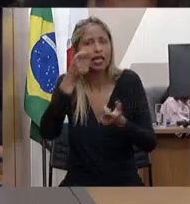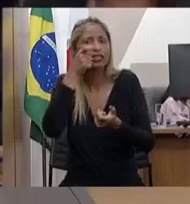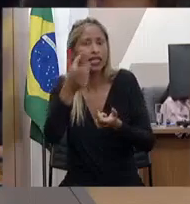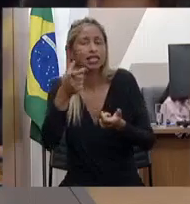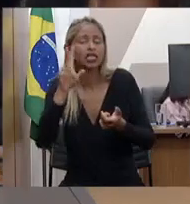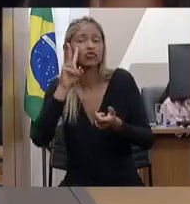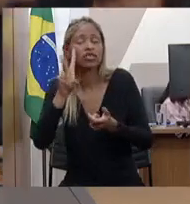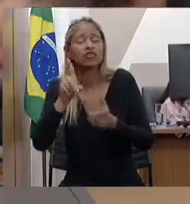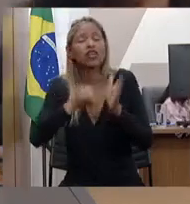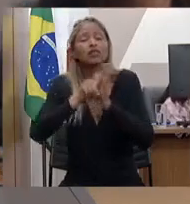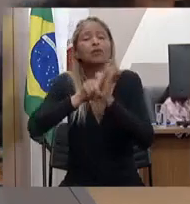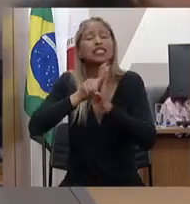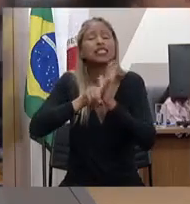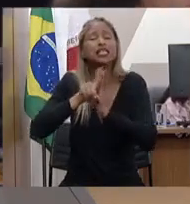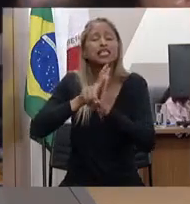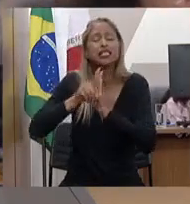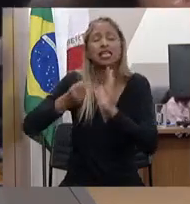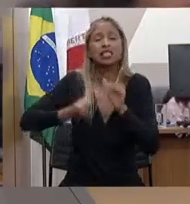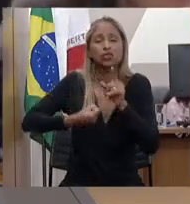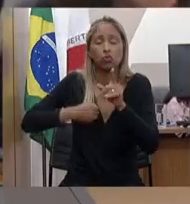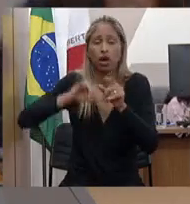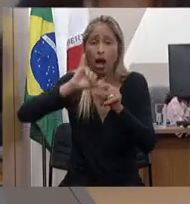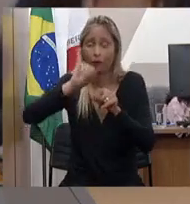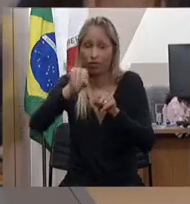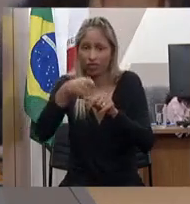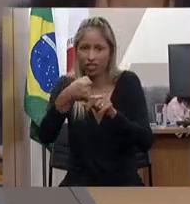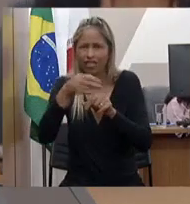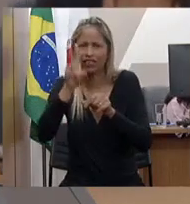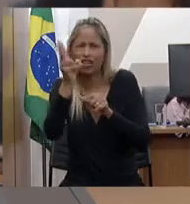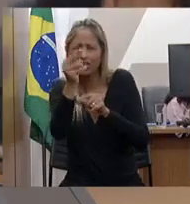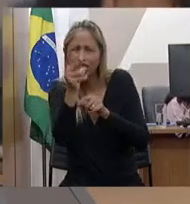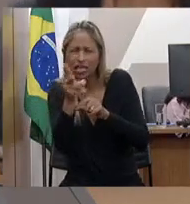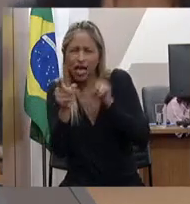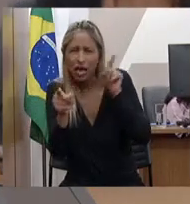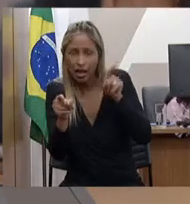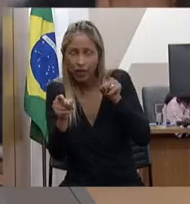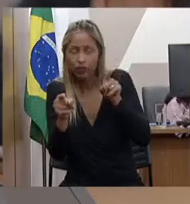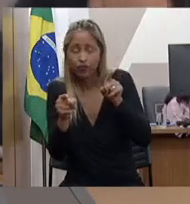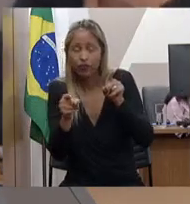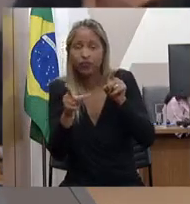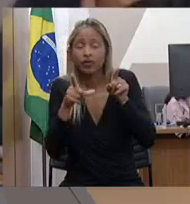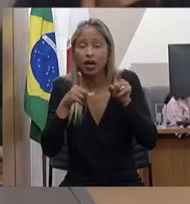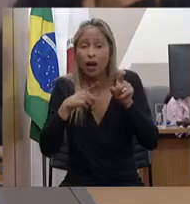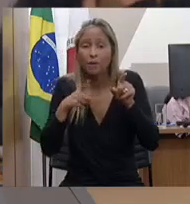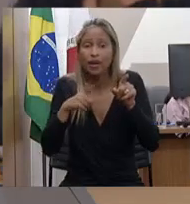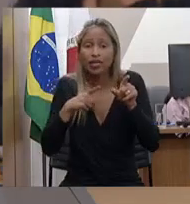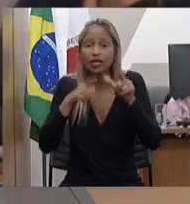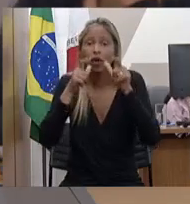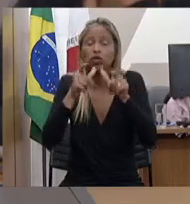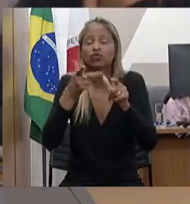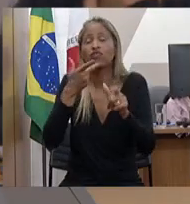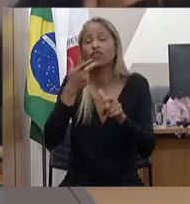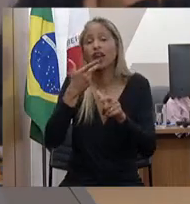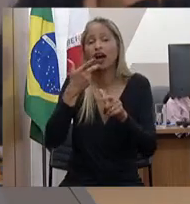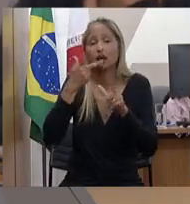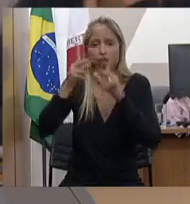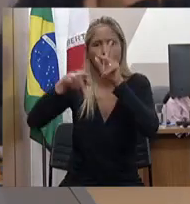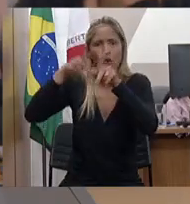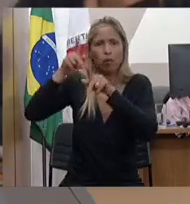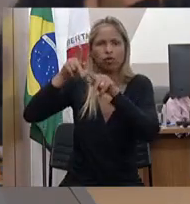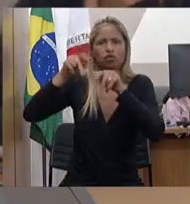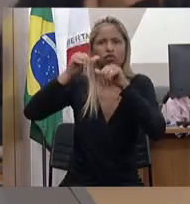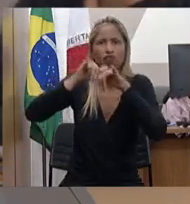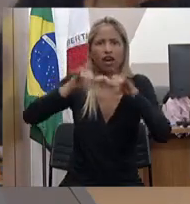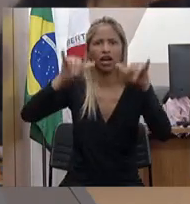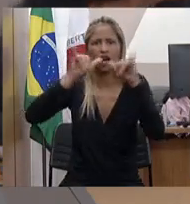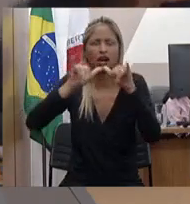ver essas estatísticas aproveitar essas figurinhas aí para a gente ter quando a gente for falar em público quando a gente for